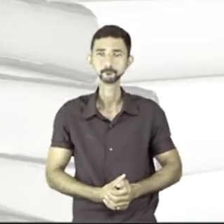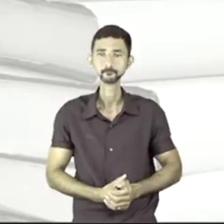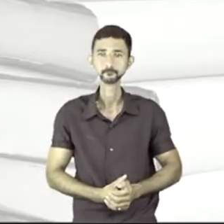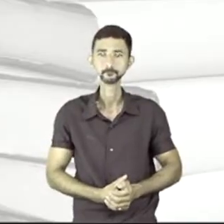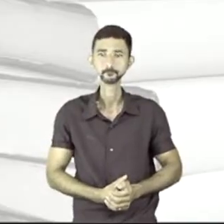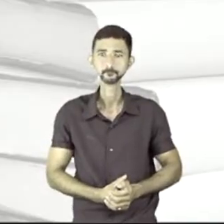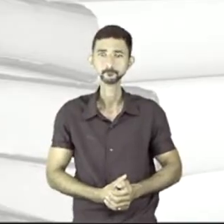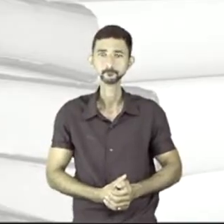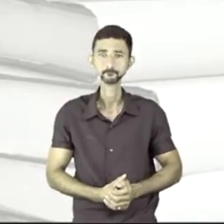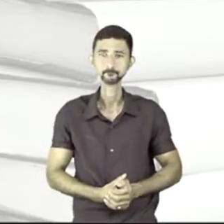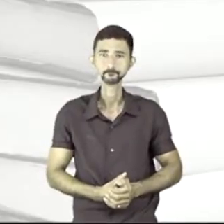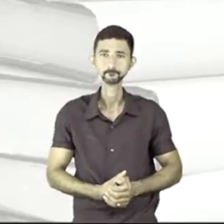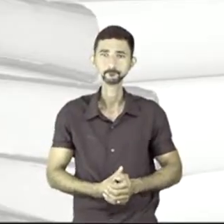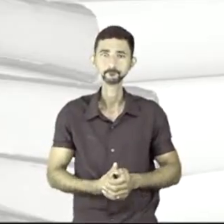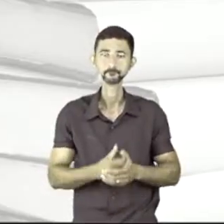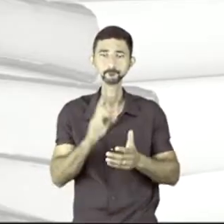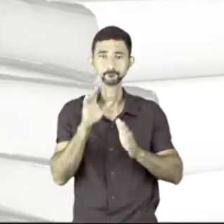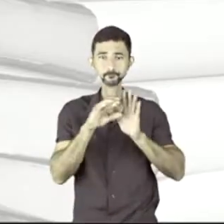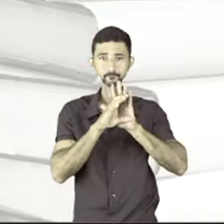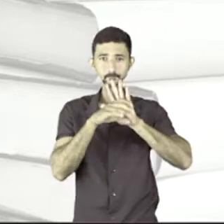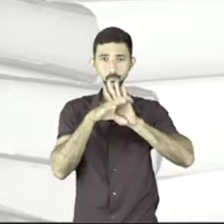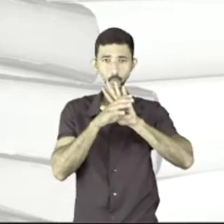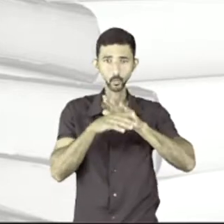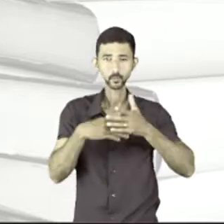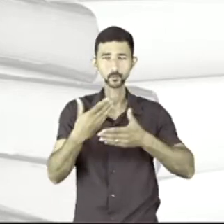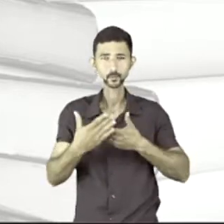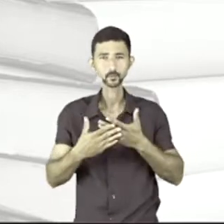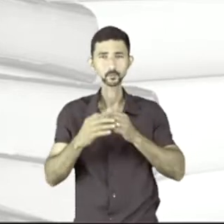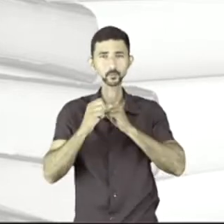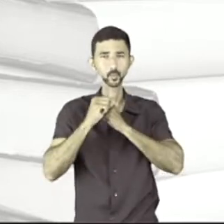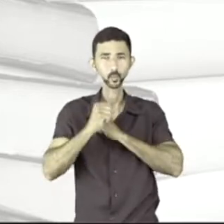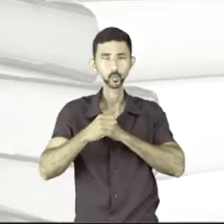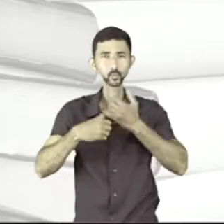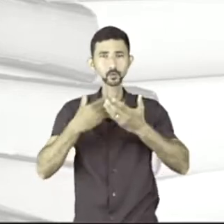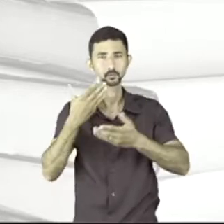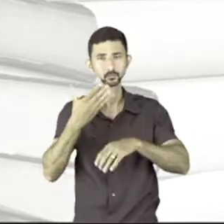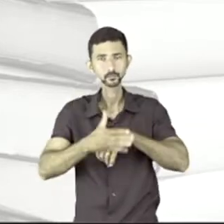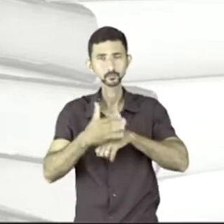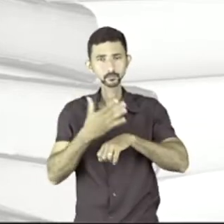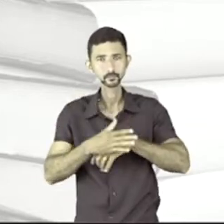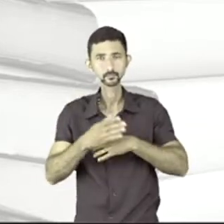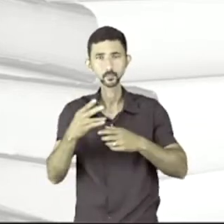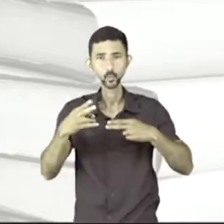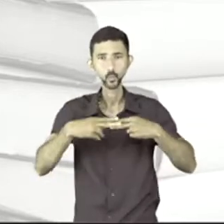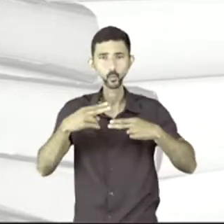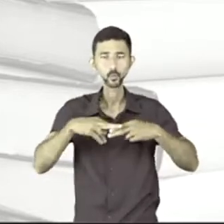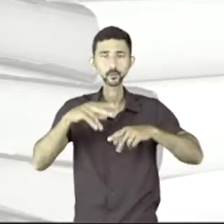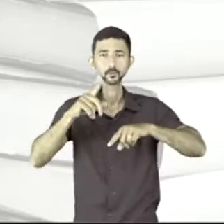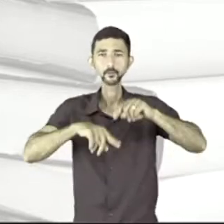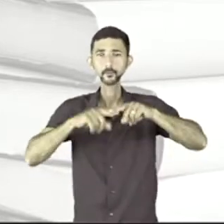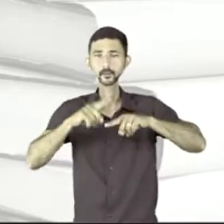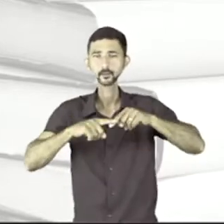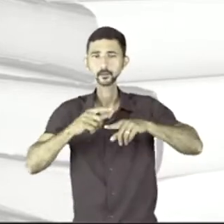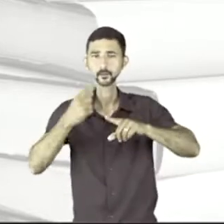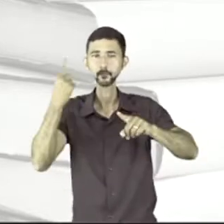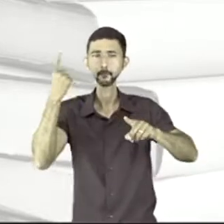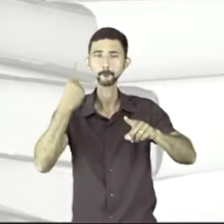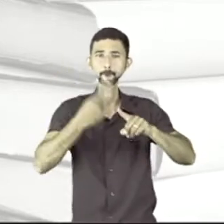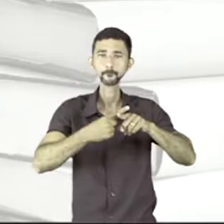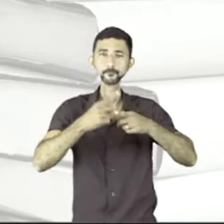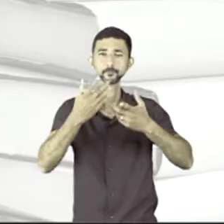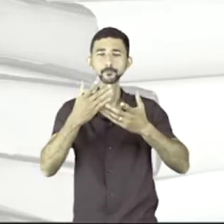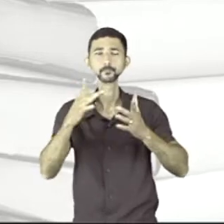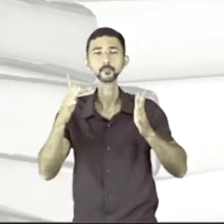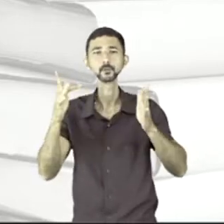Então olha só aí o nosso conceito. São lutas praticadas utilizando um objeto para bater